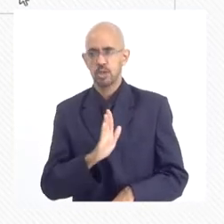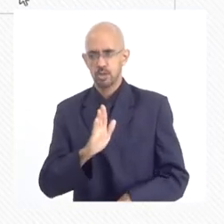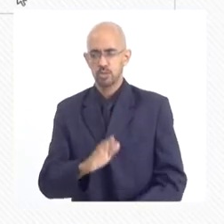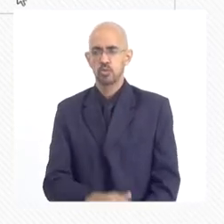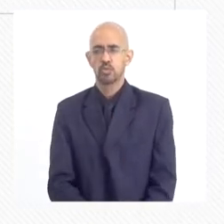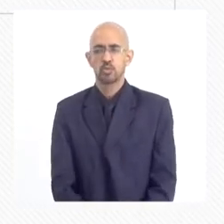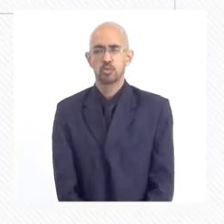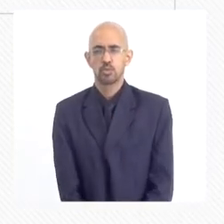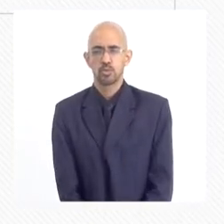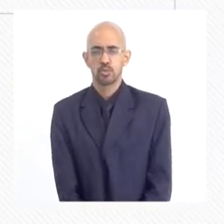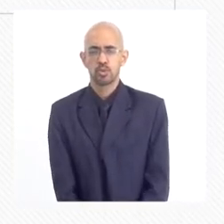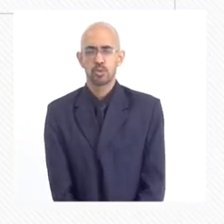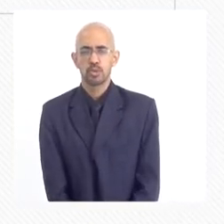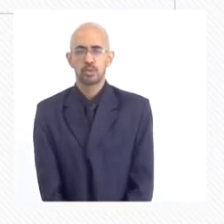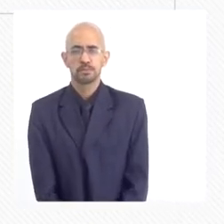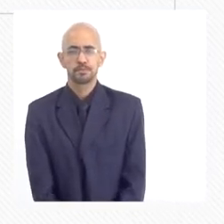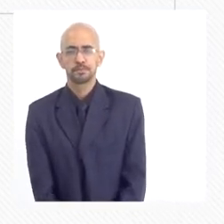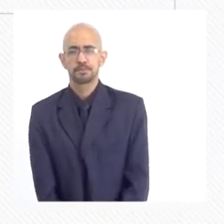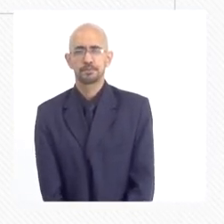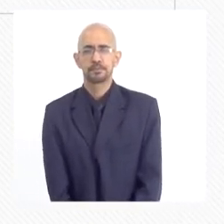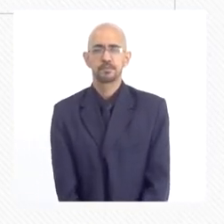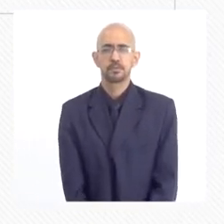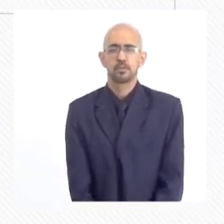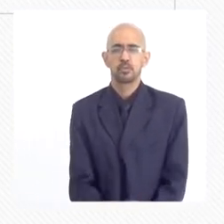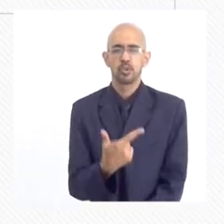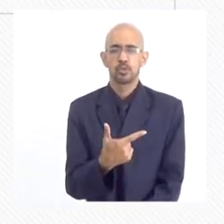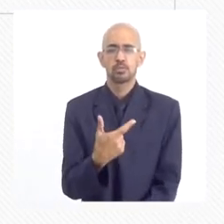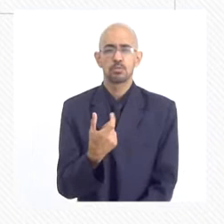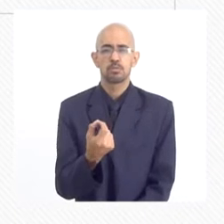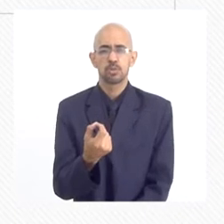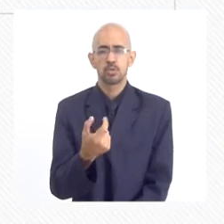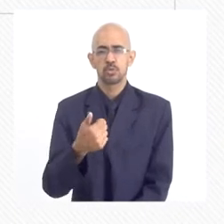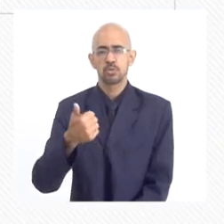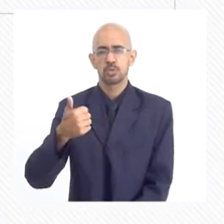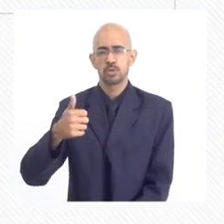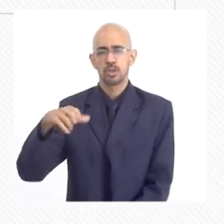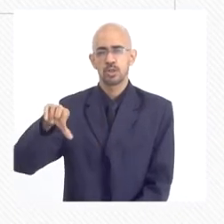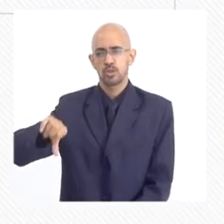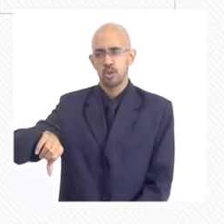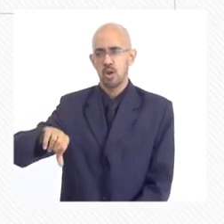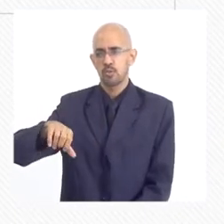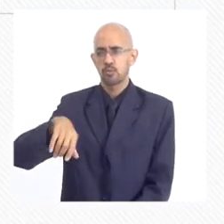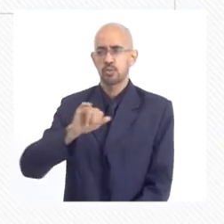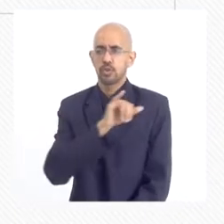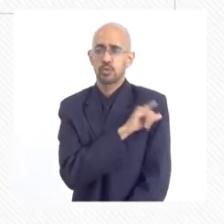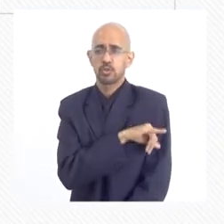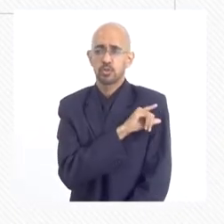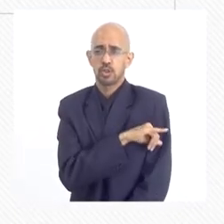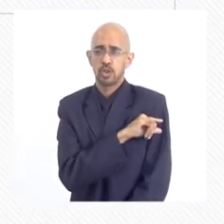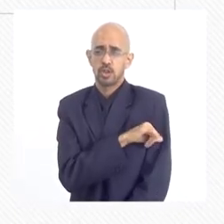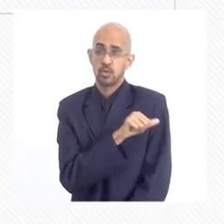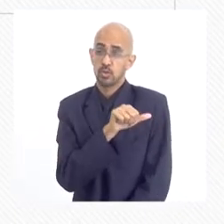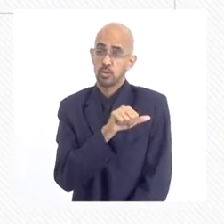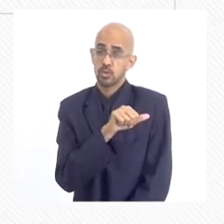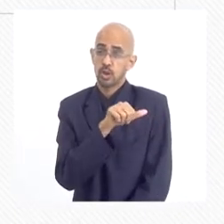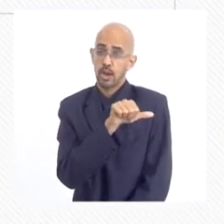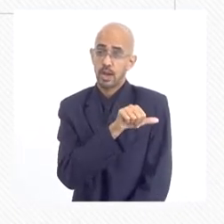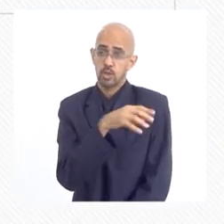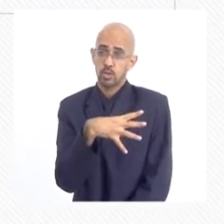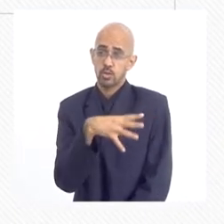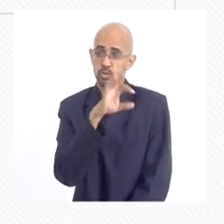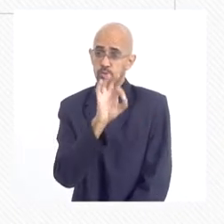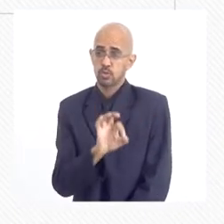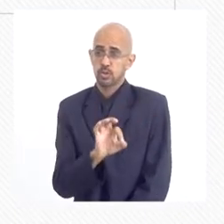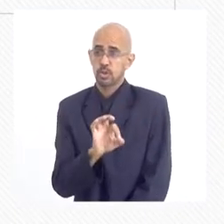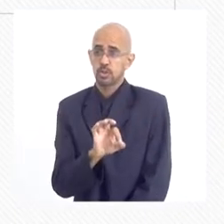né? A gente, em 2019, o Rio de Janeiro tinha 14, como eu mostrei antes,